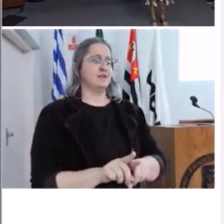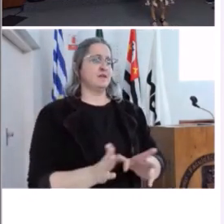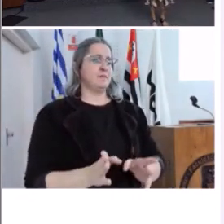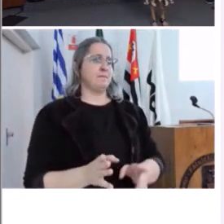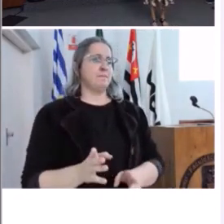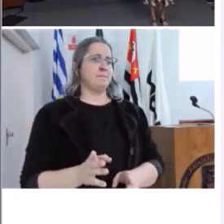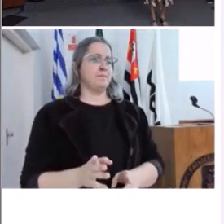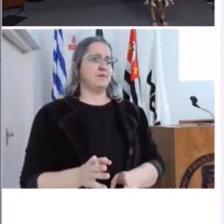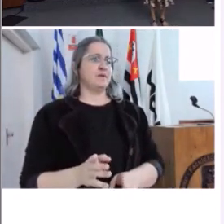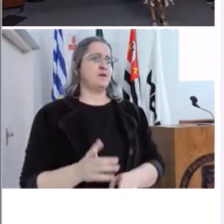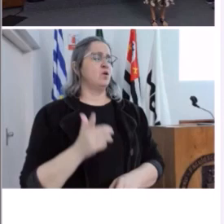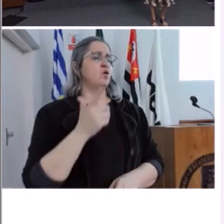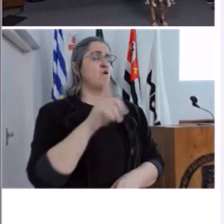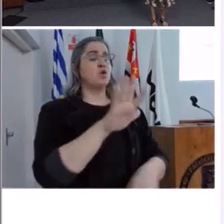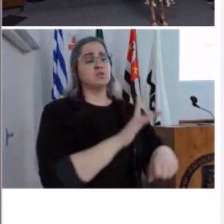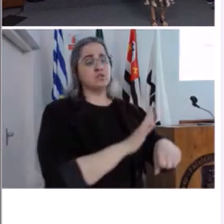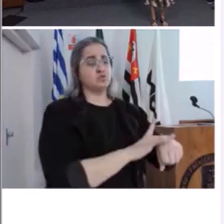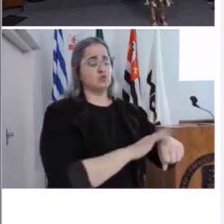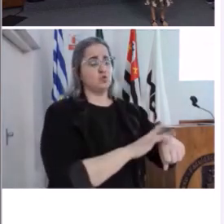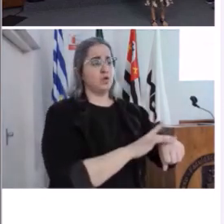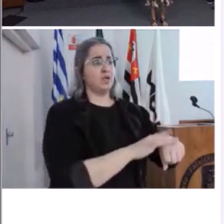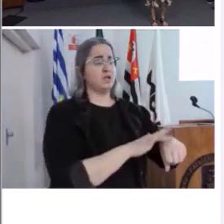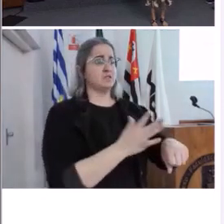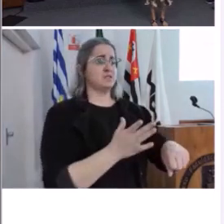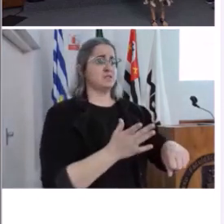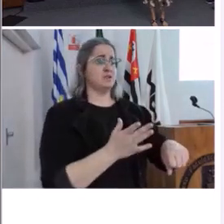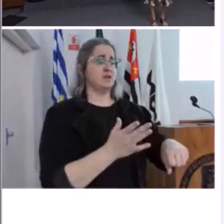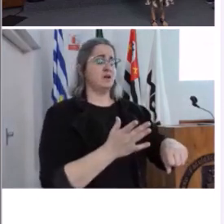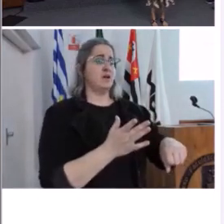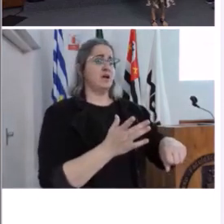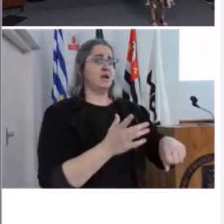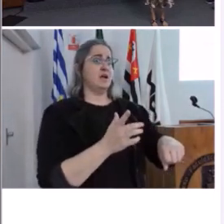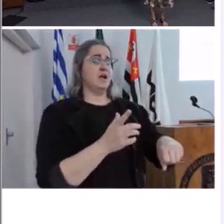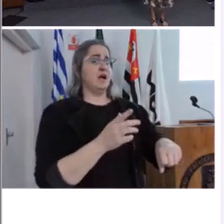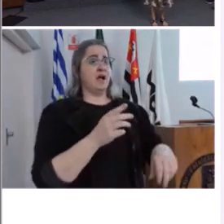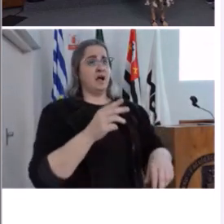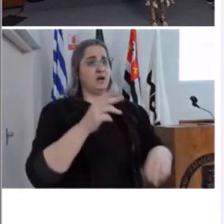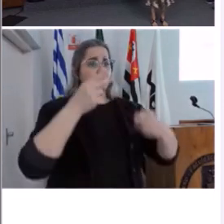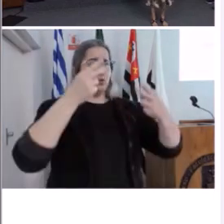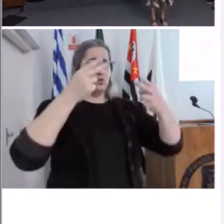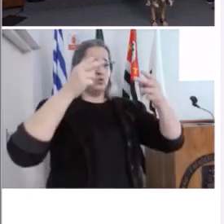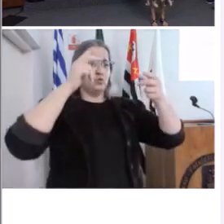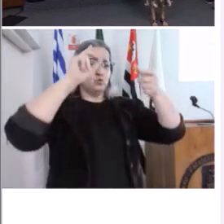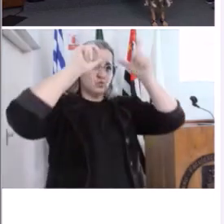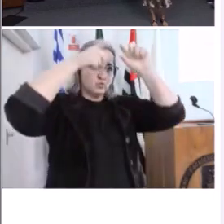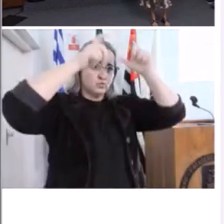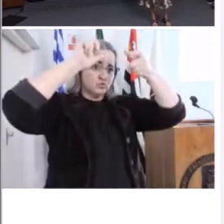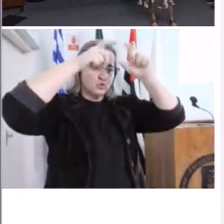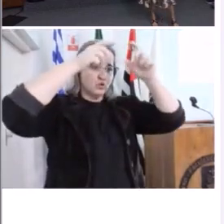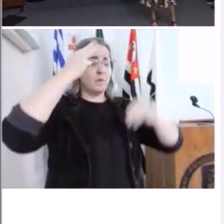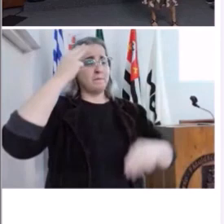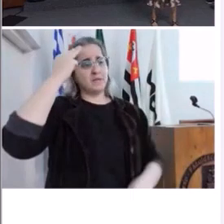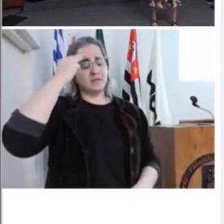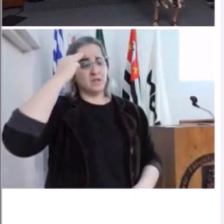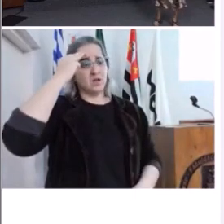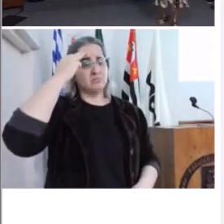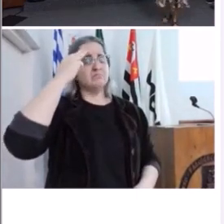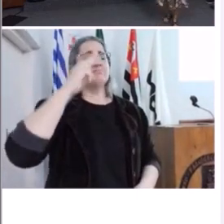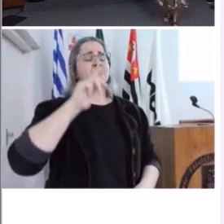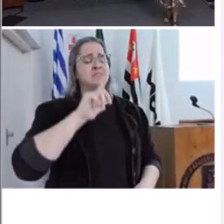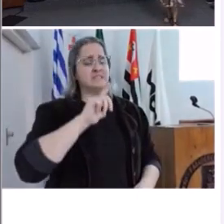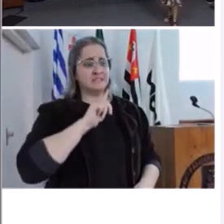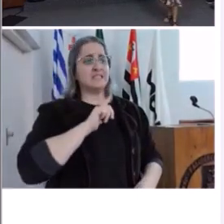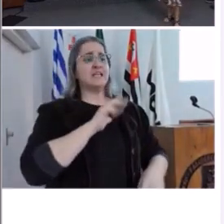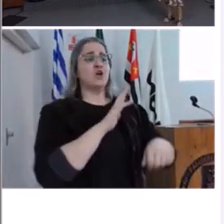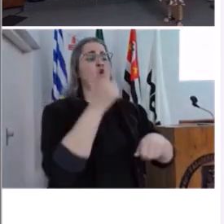dificilmente também outras comorbidades dos outros pacientes, eles não têm, no mínimo, essa comorbidade de transtorno mental. Né? Eu vou destacar uma delas,